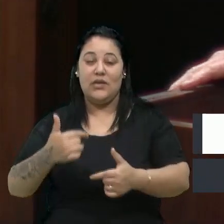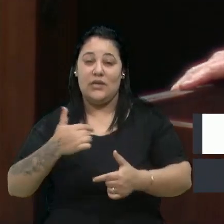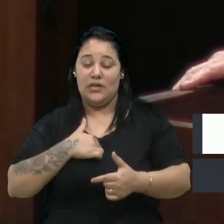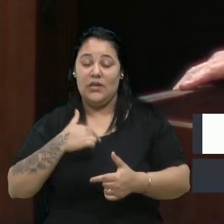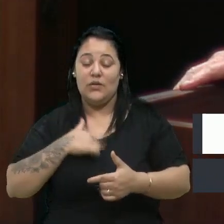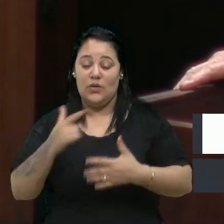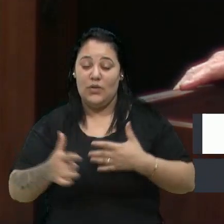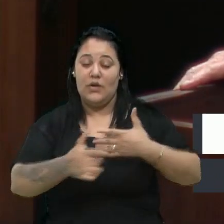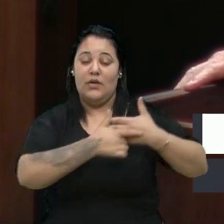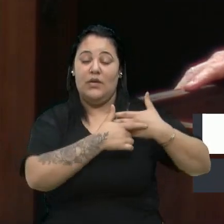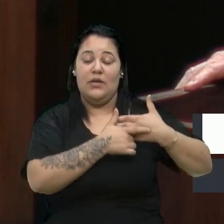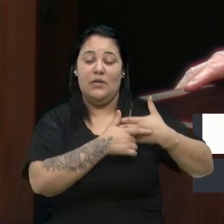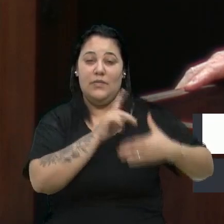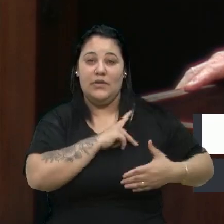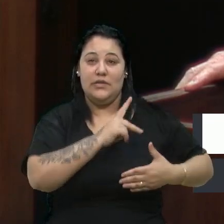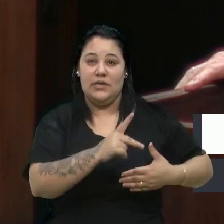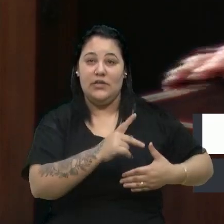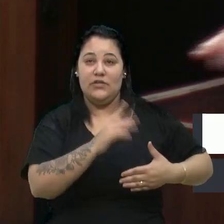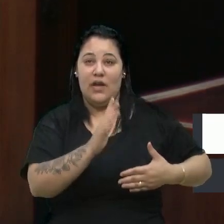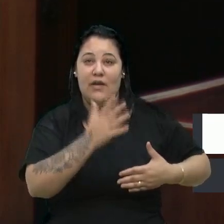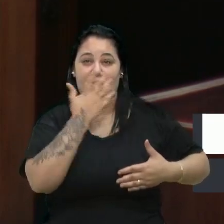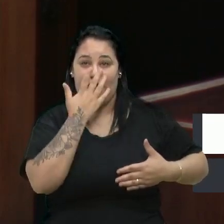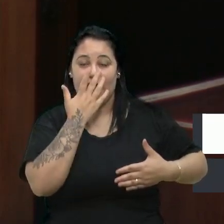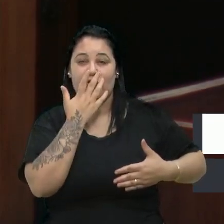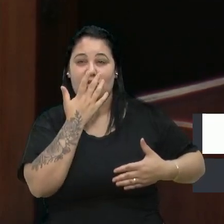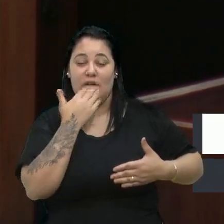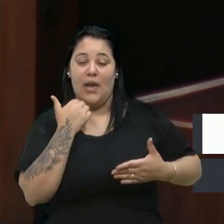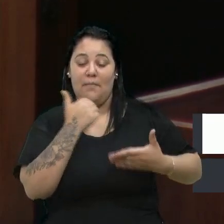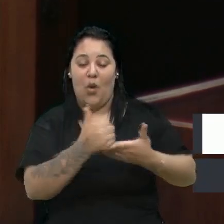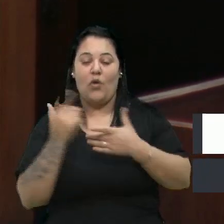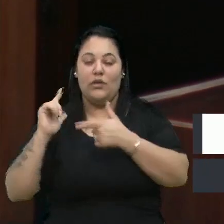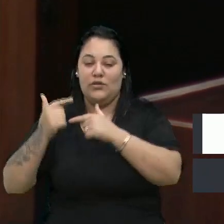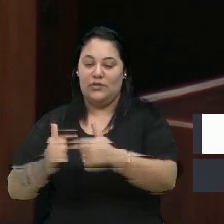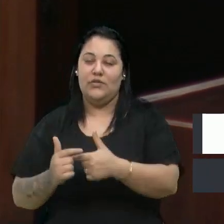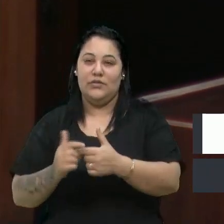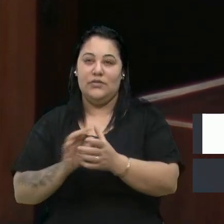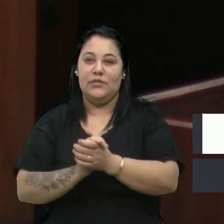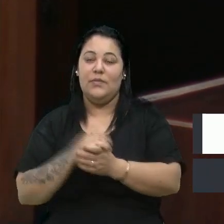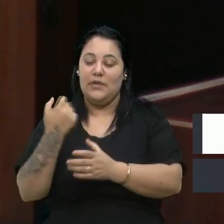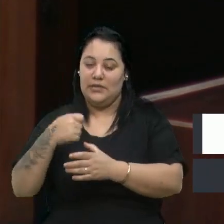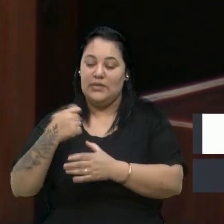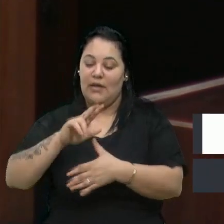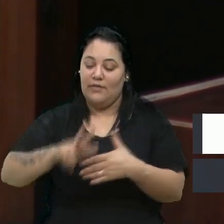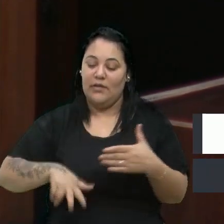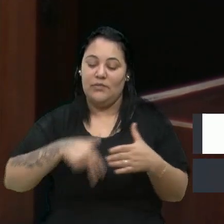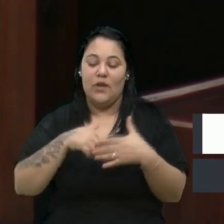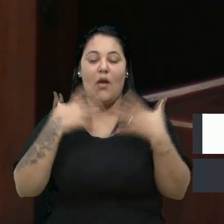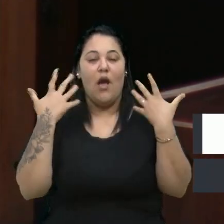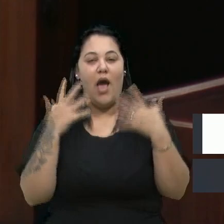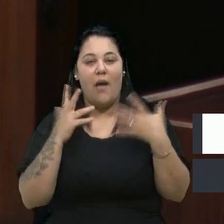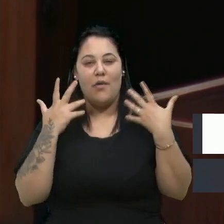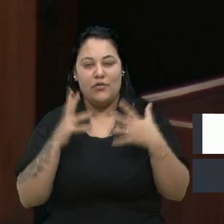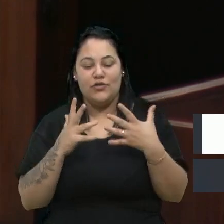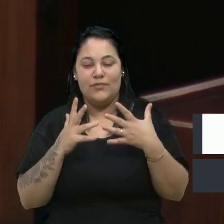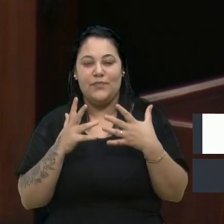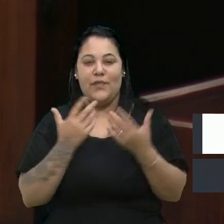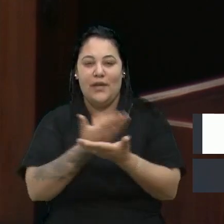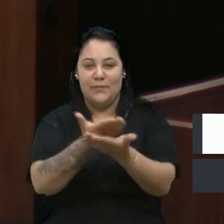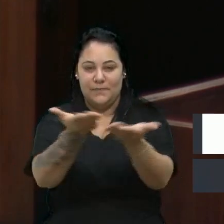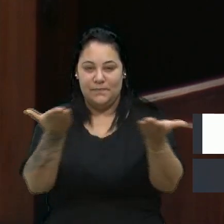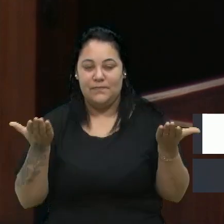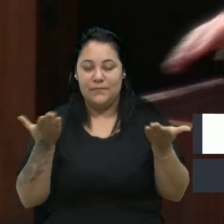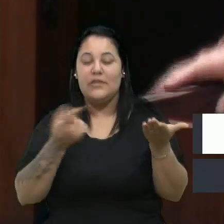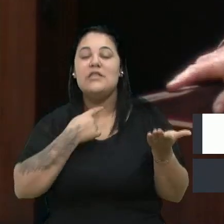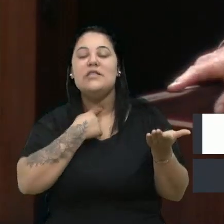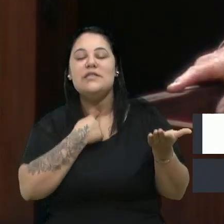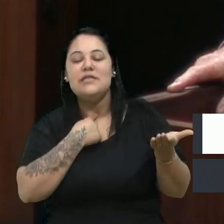da frente que apoia o tradicionalismo, não poderia deixar de, nesse momento, aplaudir e parabenizar e